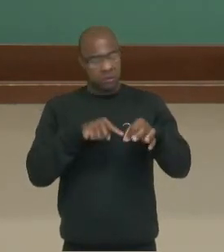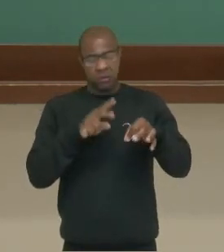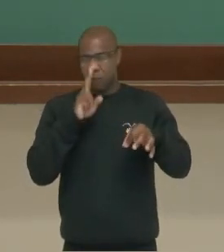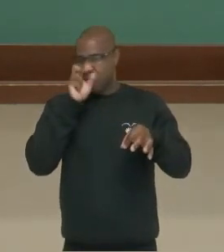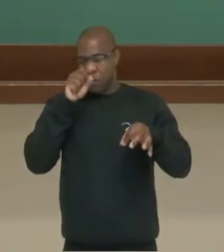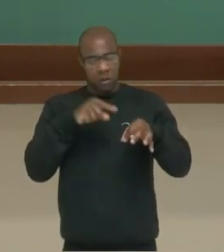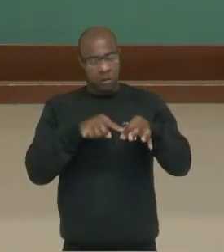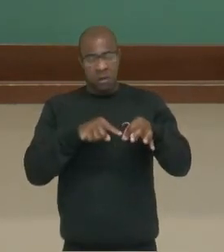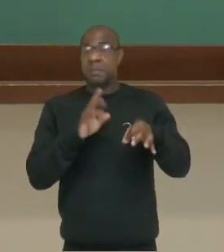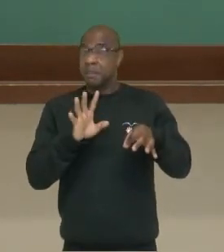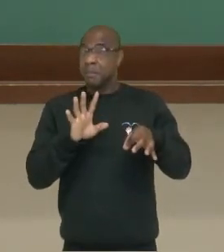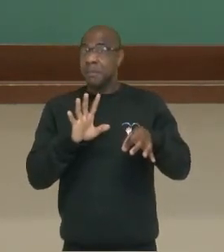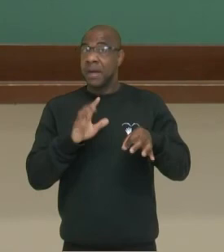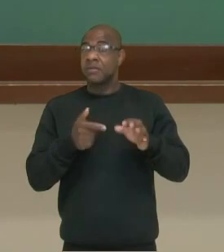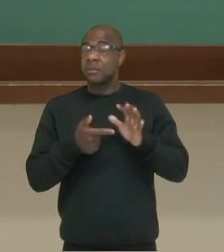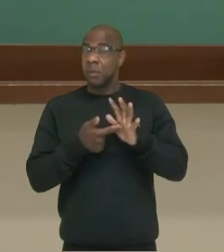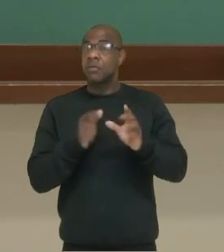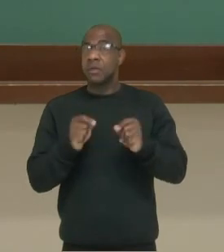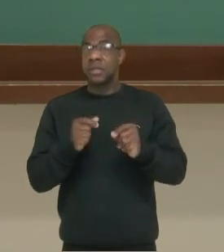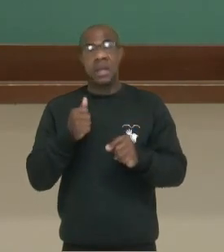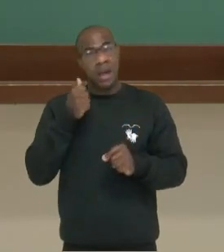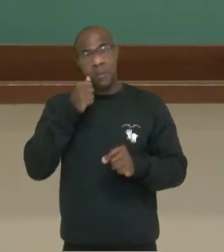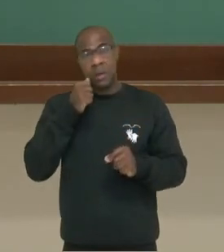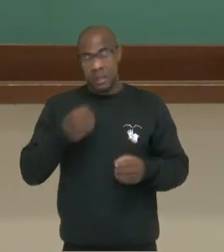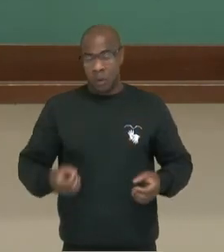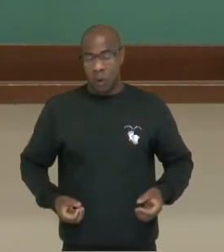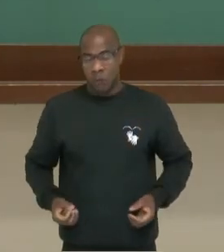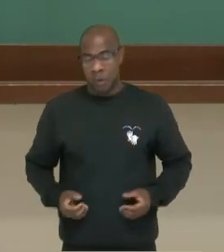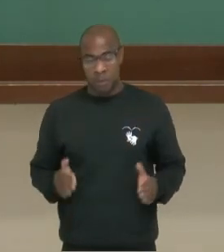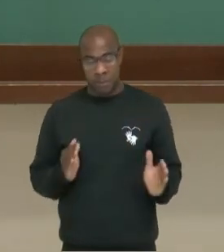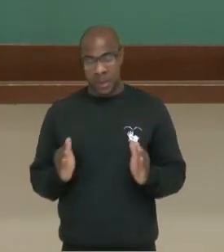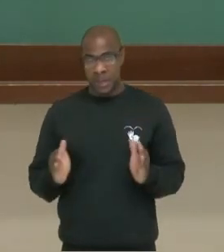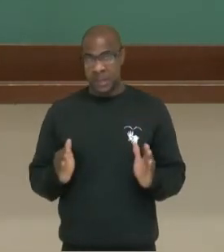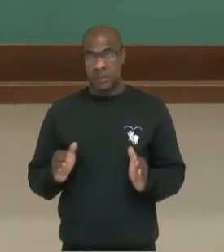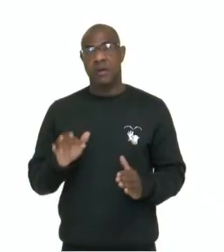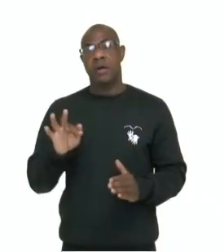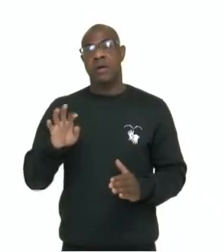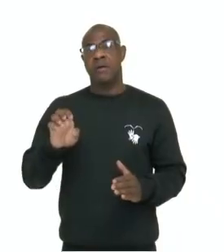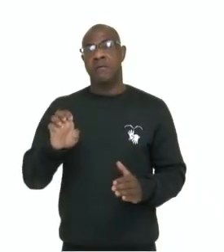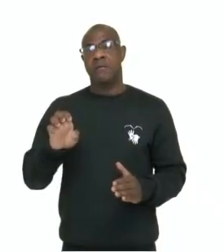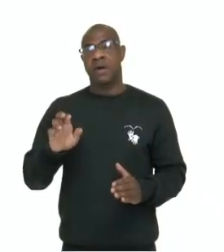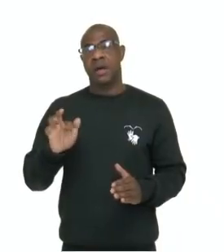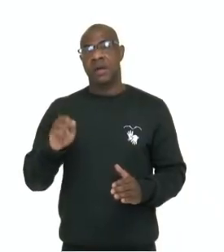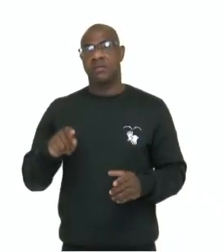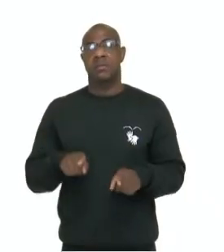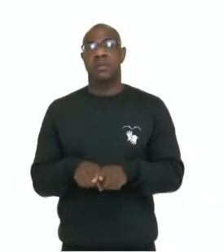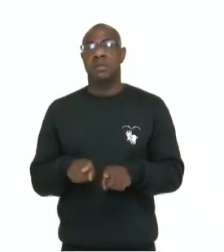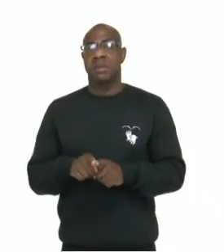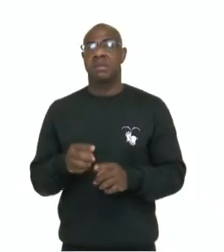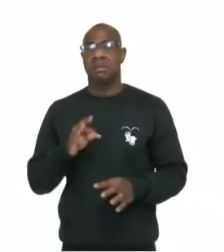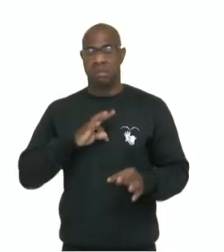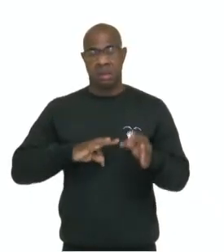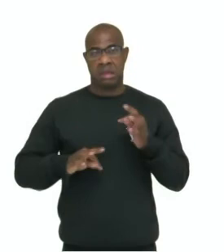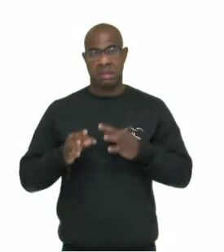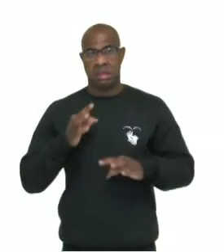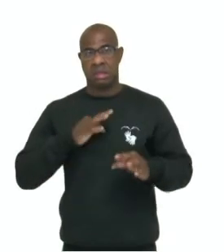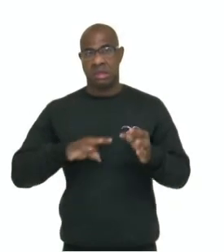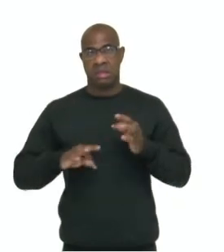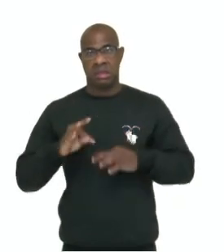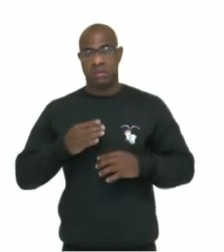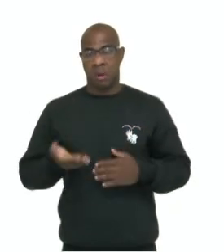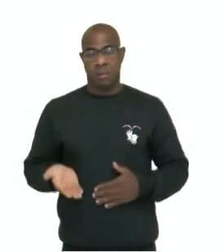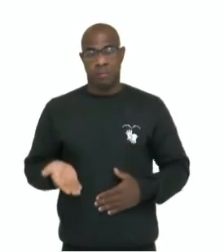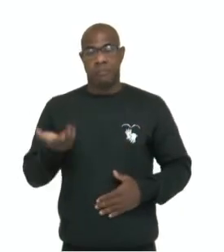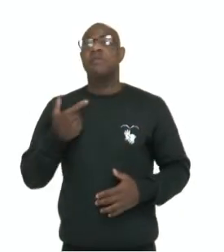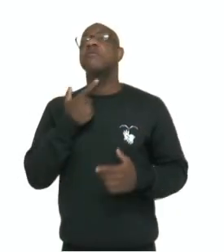que a mulher está ovulando, está no seu período fértil. Também ocorre aumento da libido, né? O desejo sexual aumenta e em